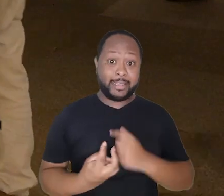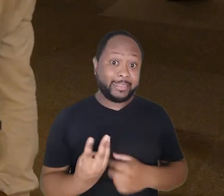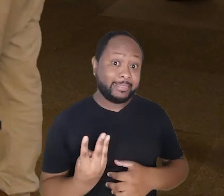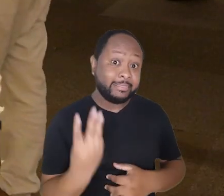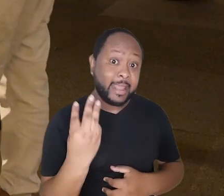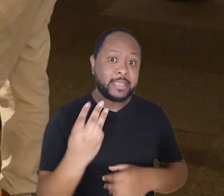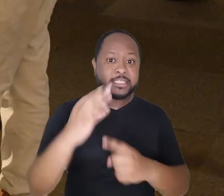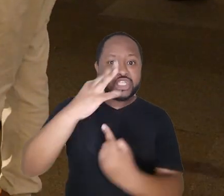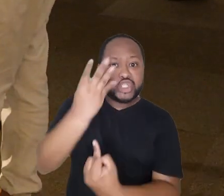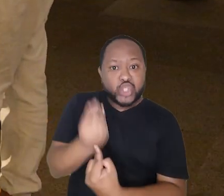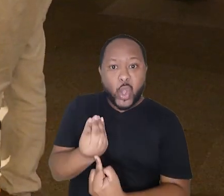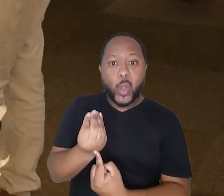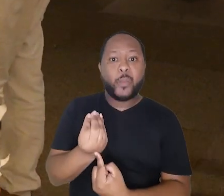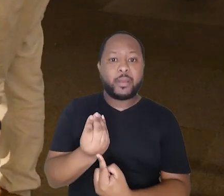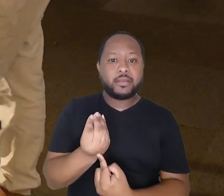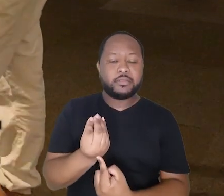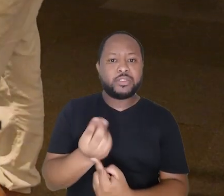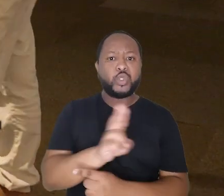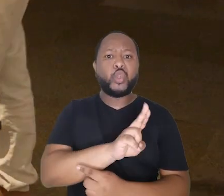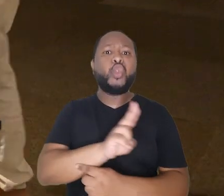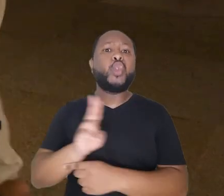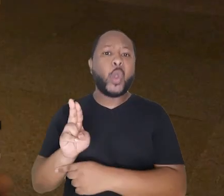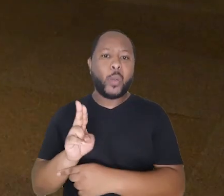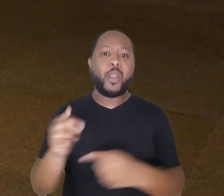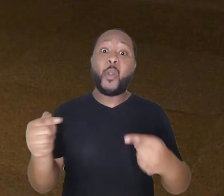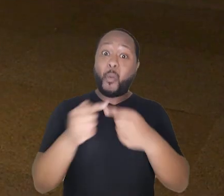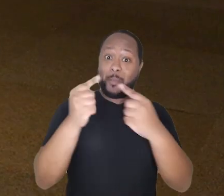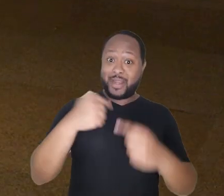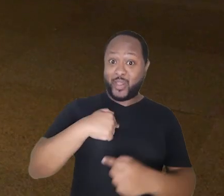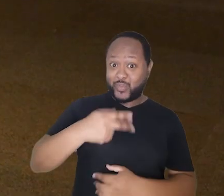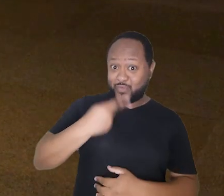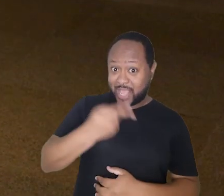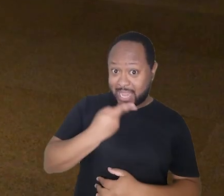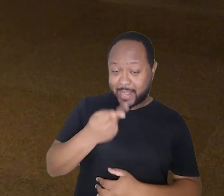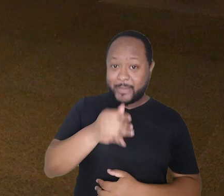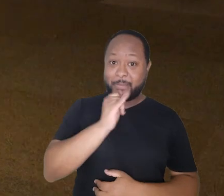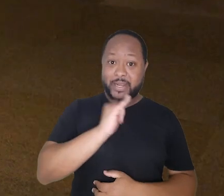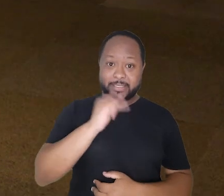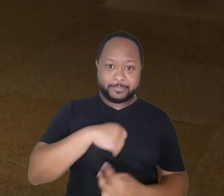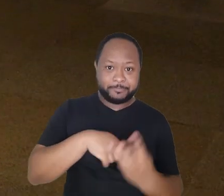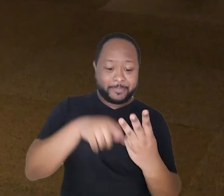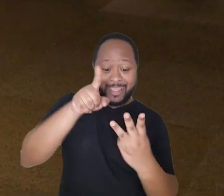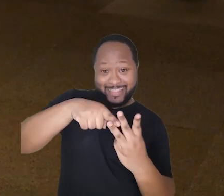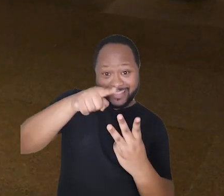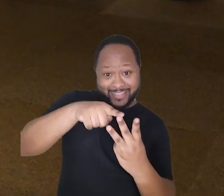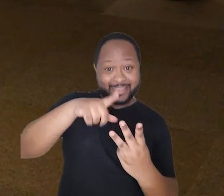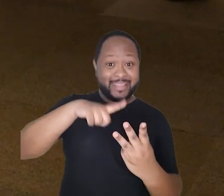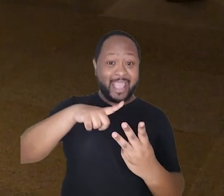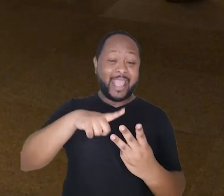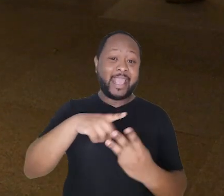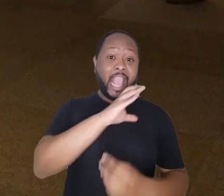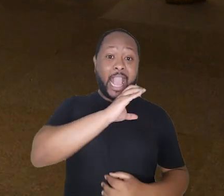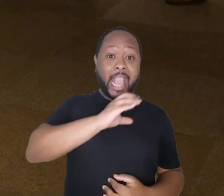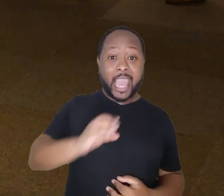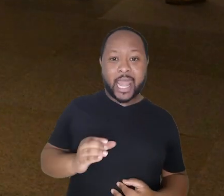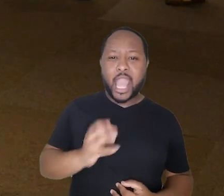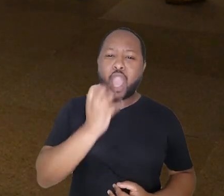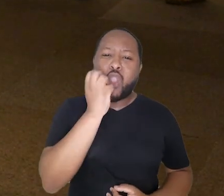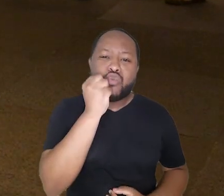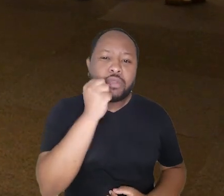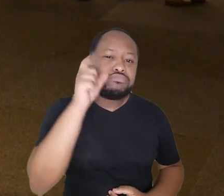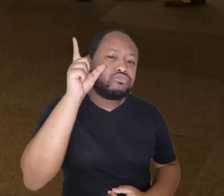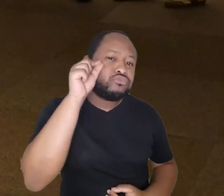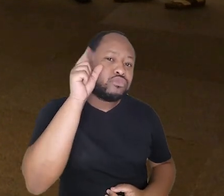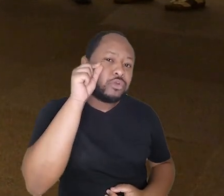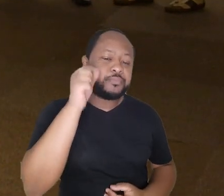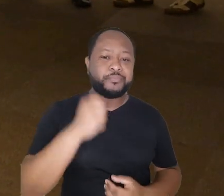que levam nomes que tem tudo a ver com o que eu estou falando. A gente tem aqui no meio o Cristo Maracujá. A